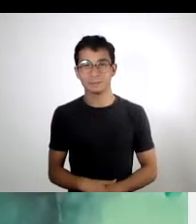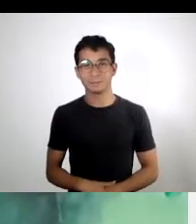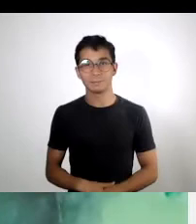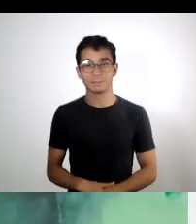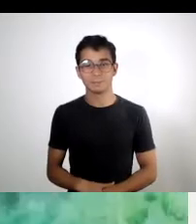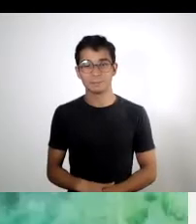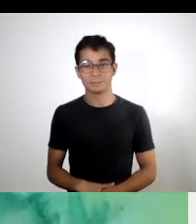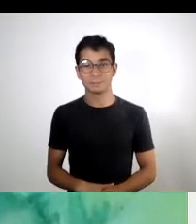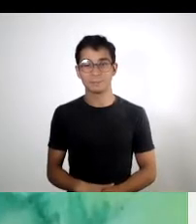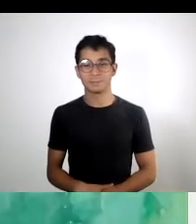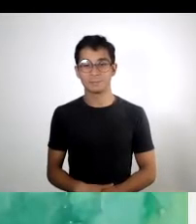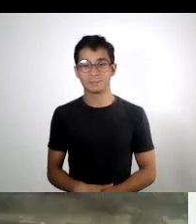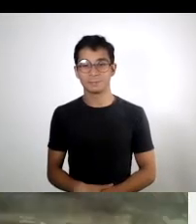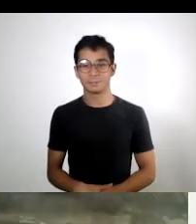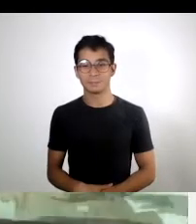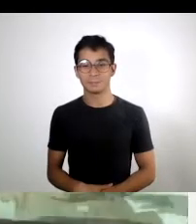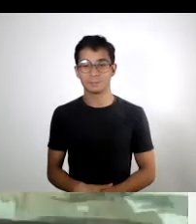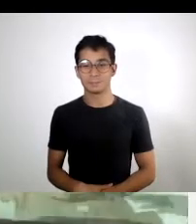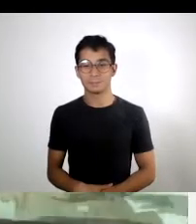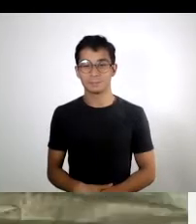Gabriel de Rita.